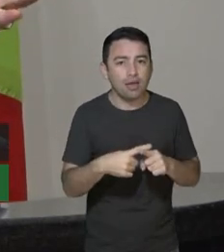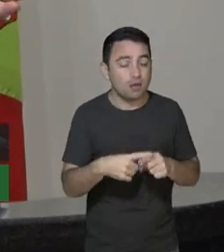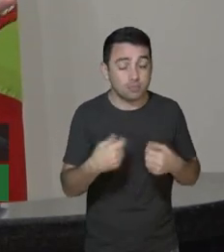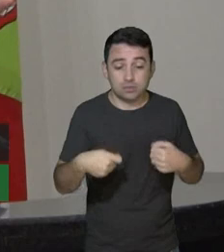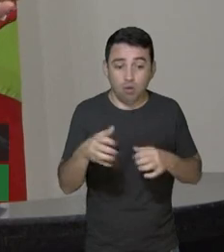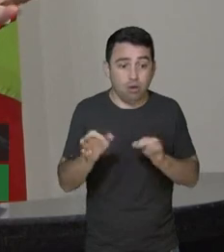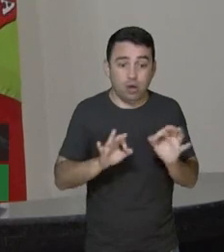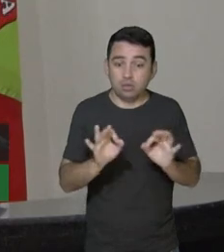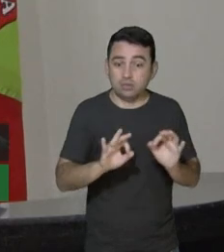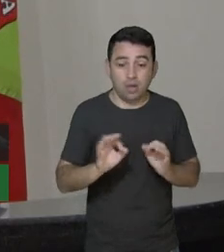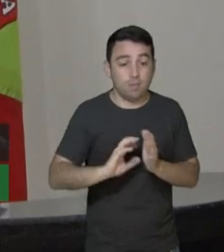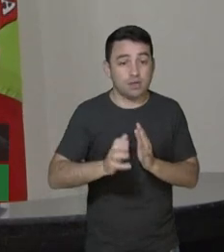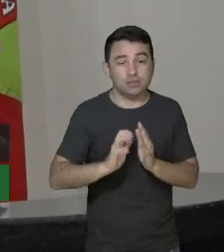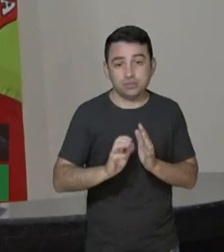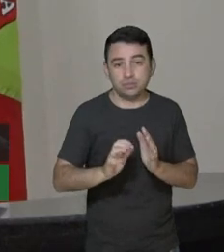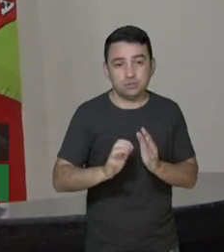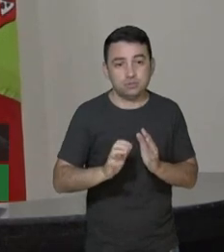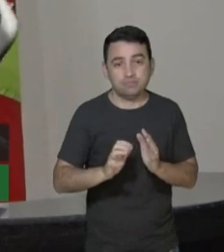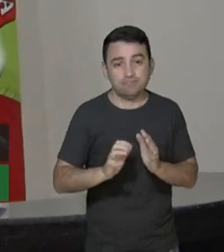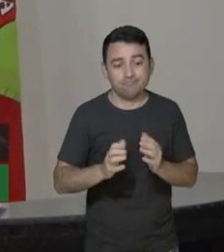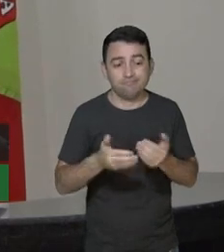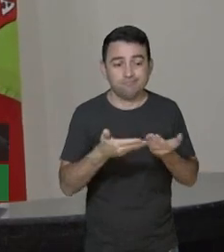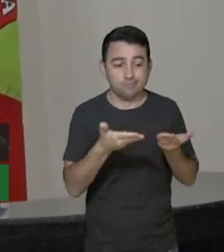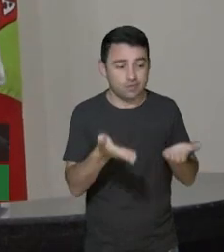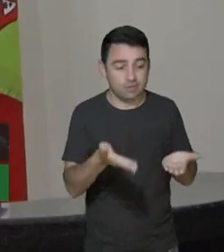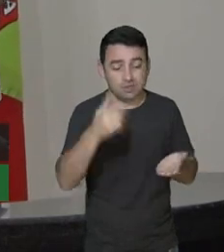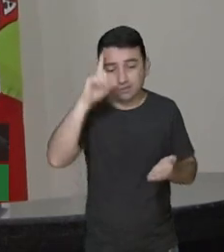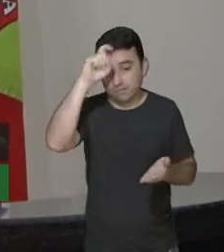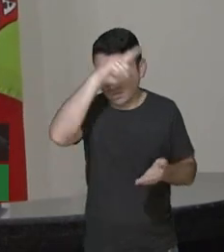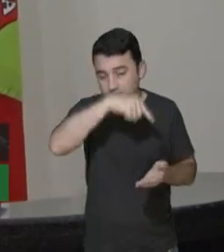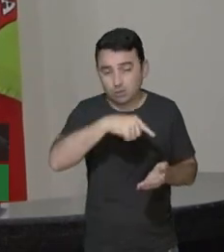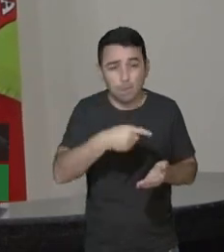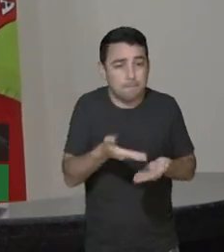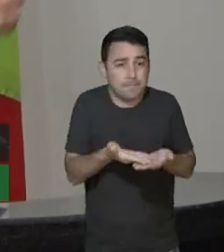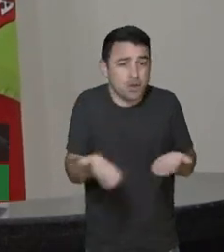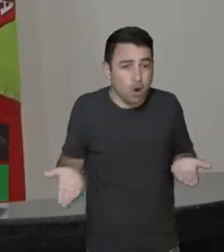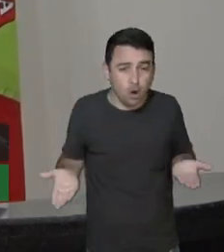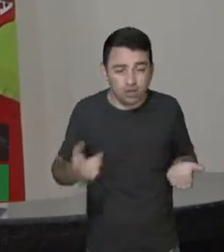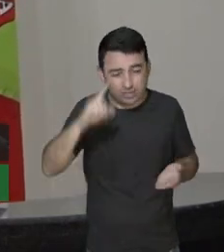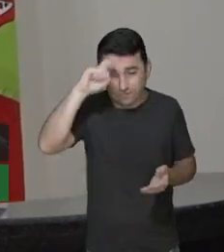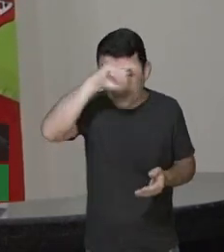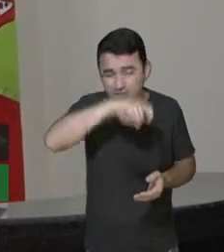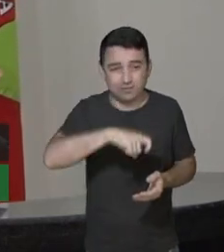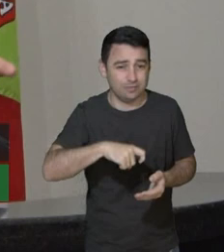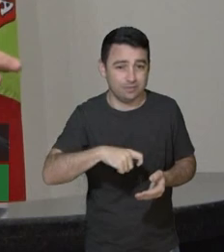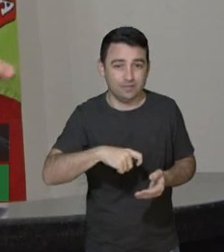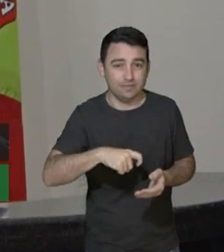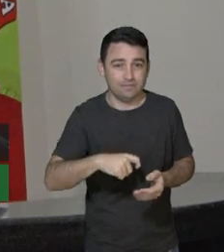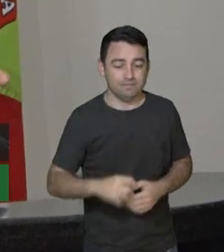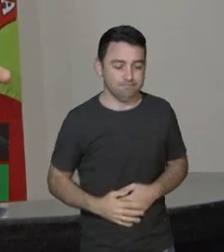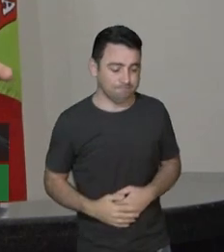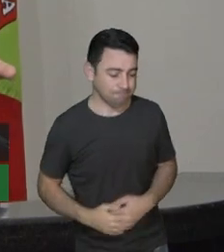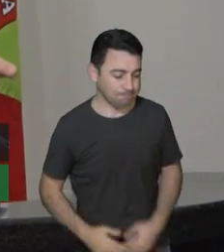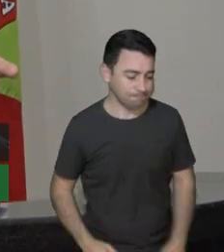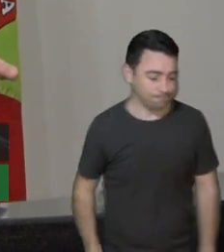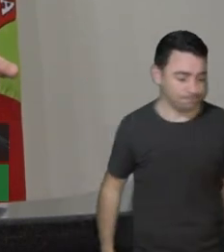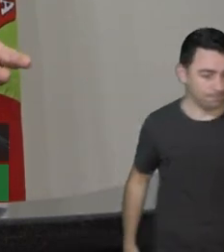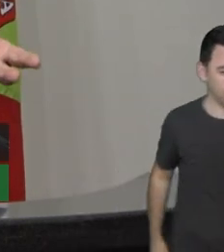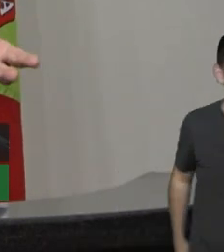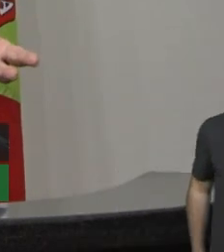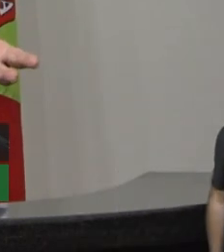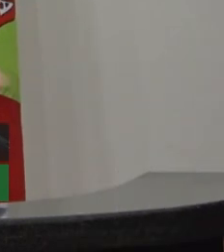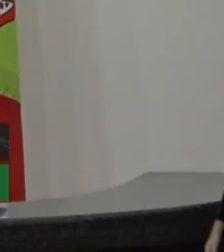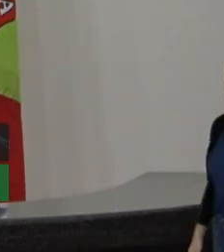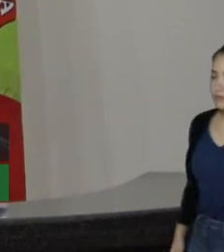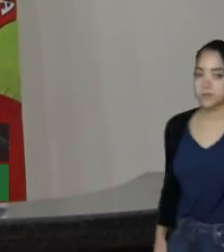esse partido e está tão difícil, é pior do que pegar uma agulha no palheiro. Eu disse: eu tenho 17 anos, eu não voto?